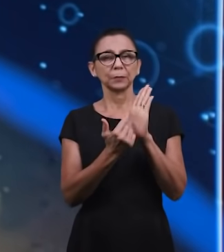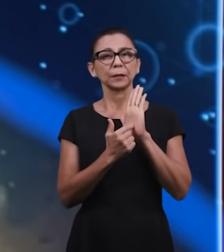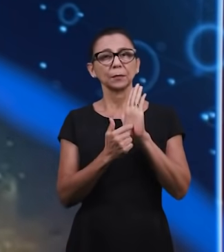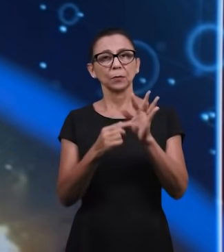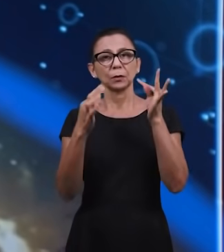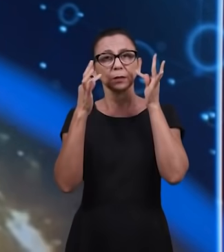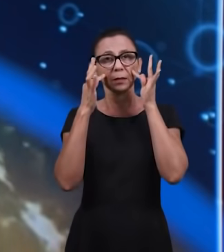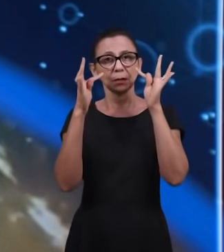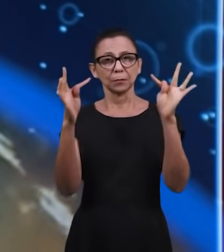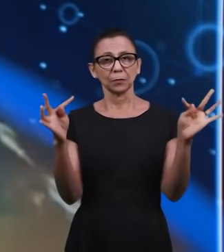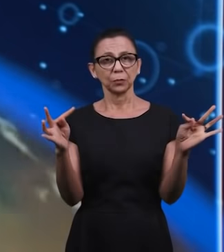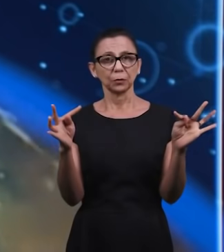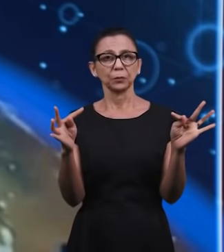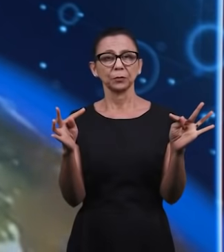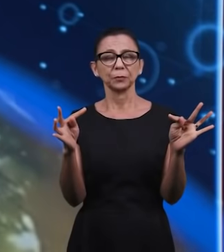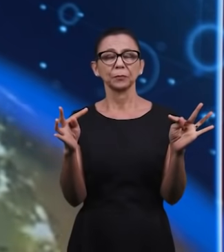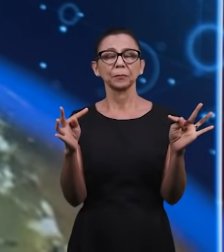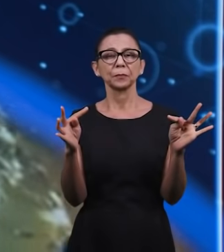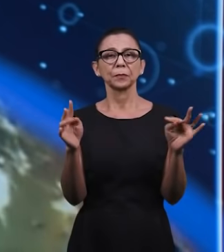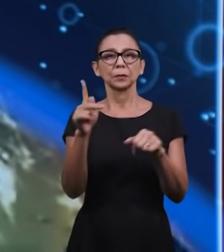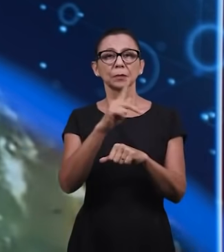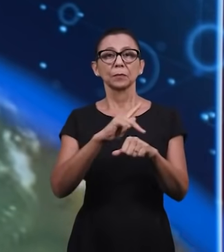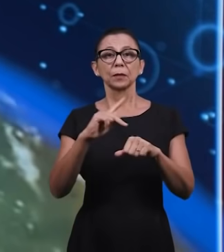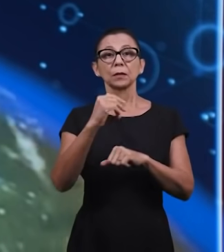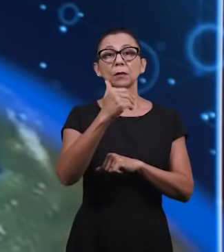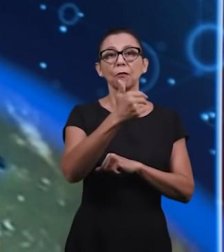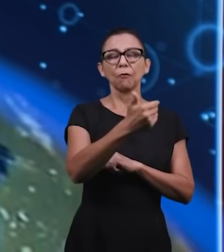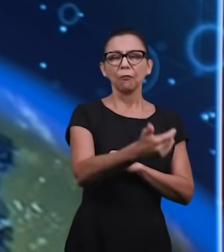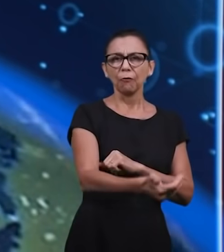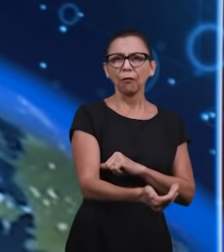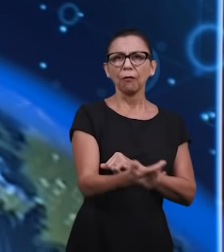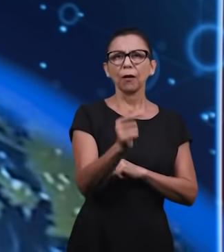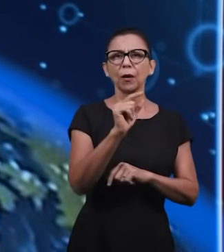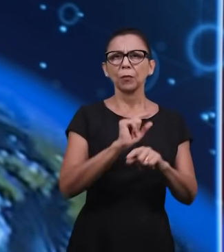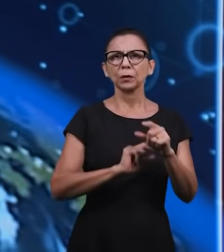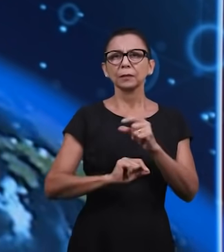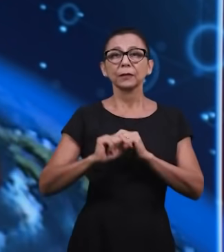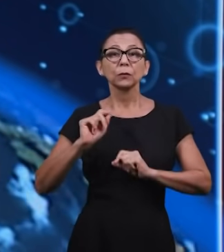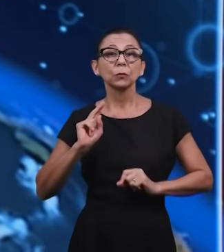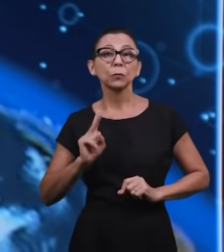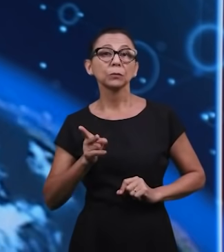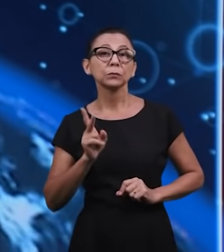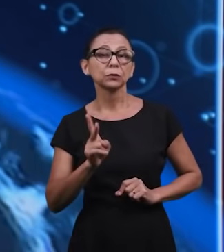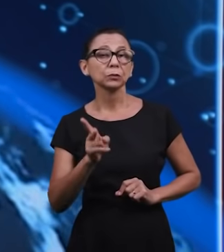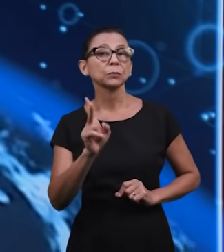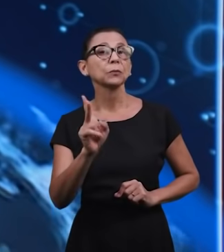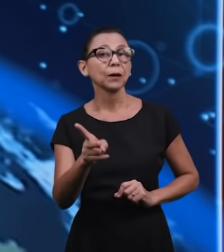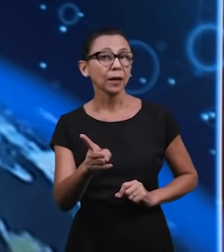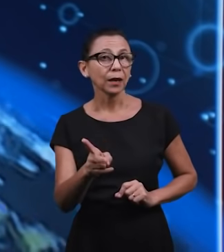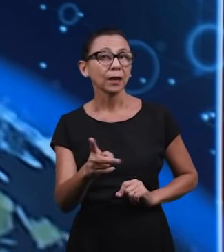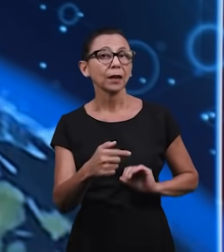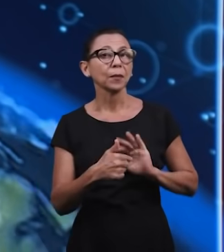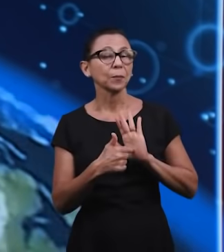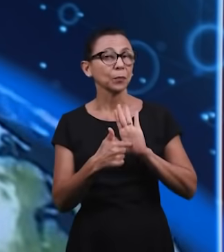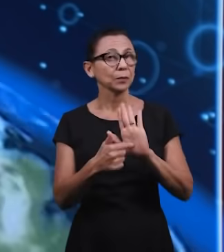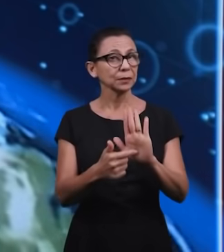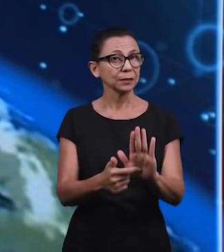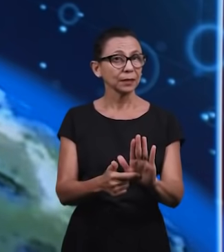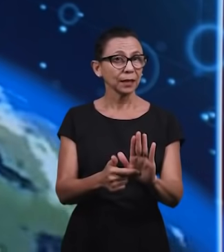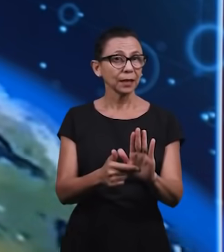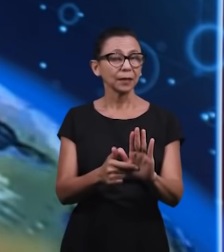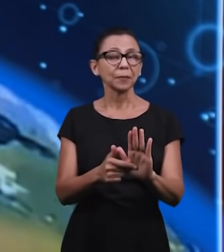exterior é uma continuação daquilo que estamos fazendo já há algum tempo,